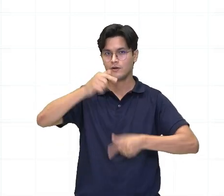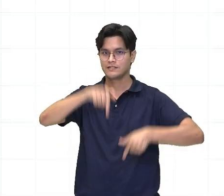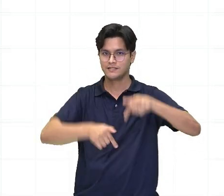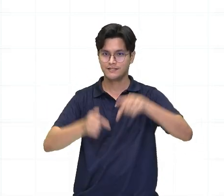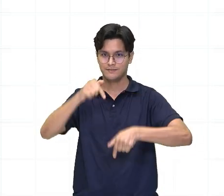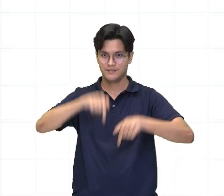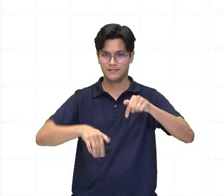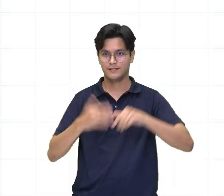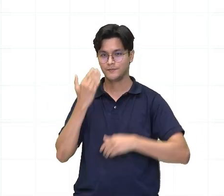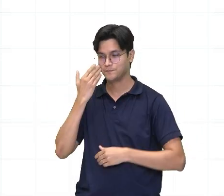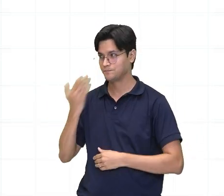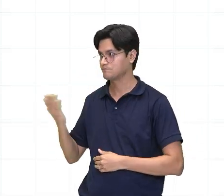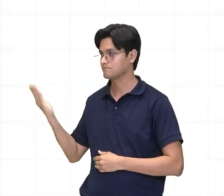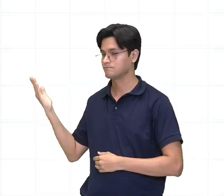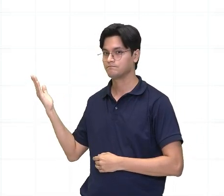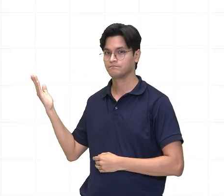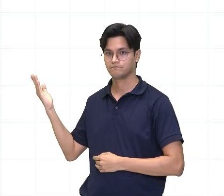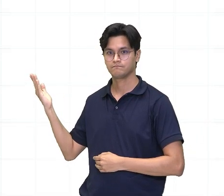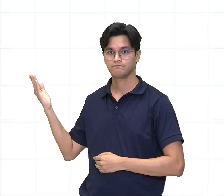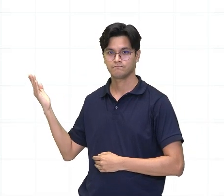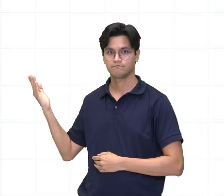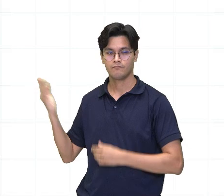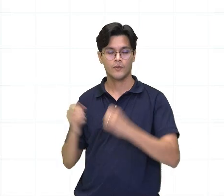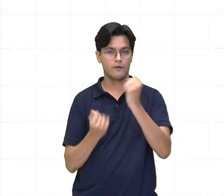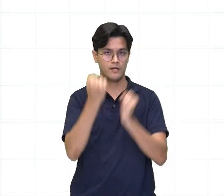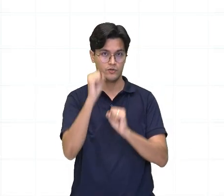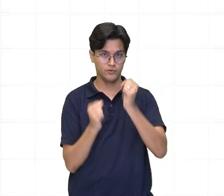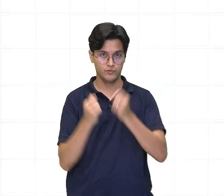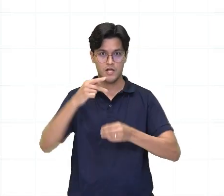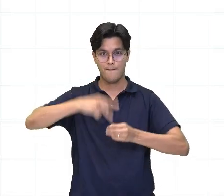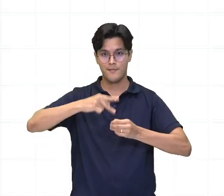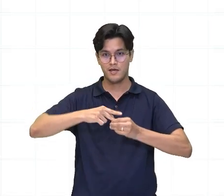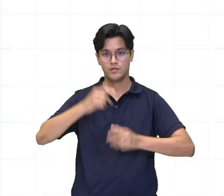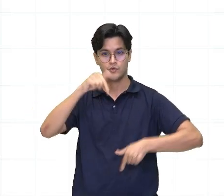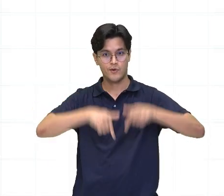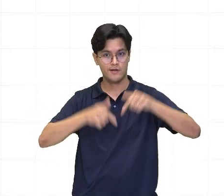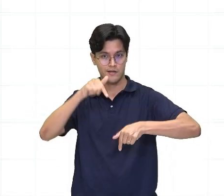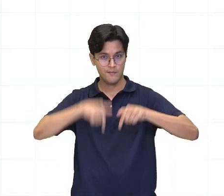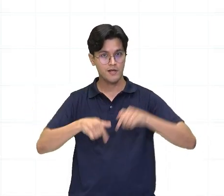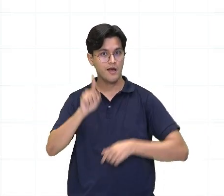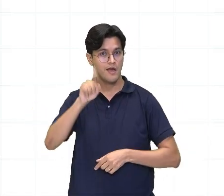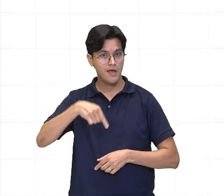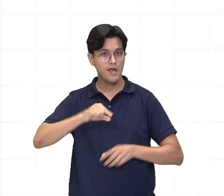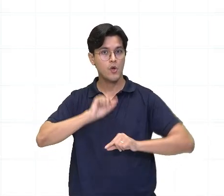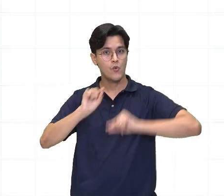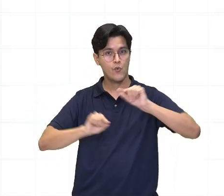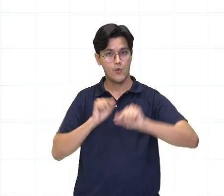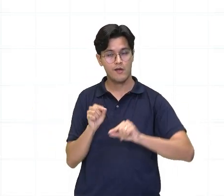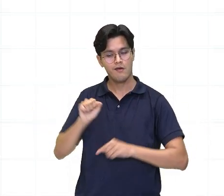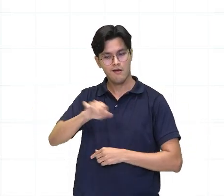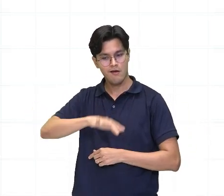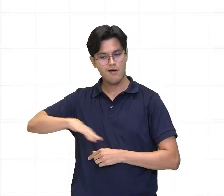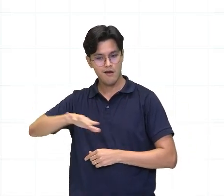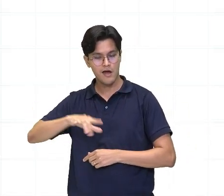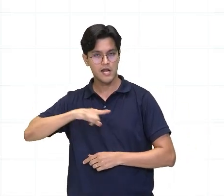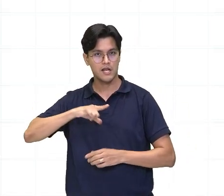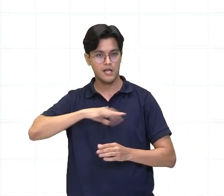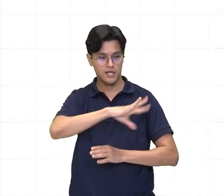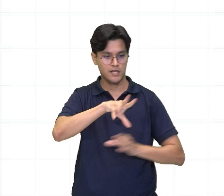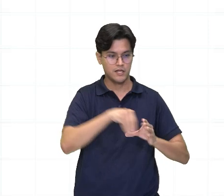E essa indústria petroquímica é o ramo, né, da indústria